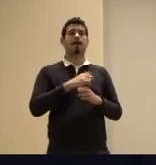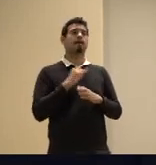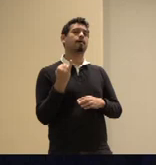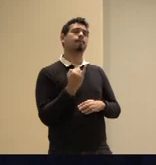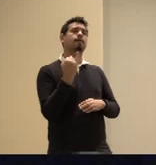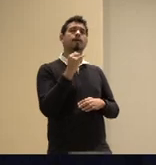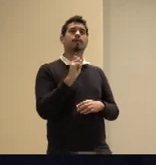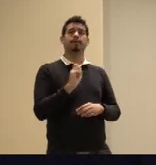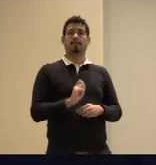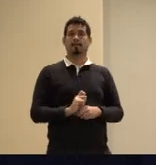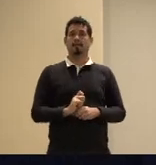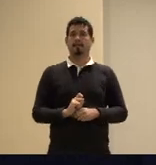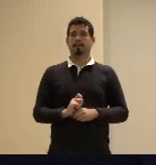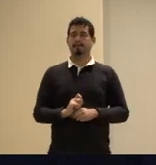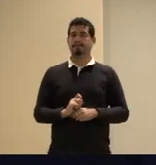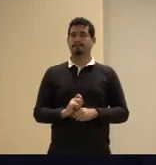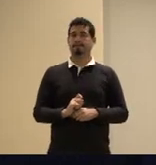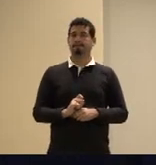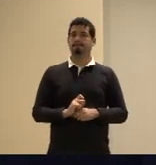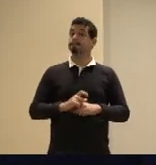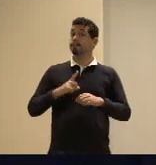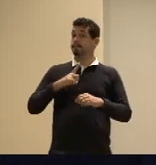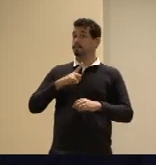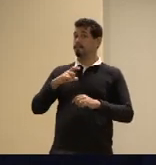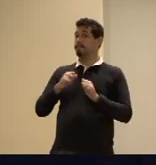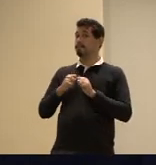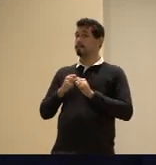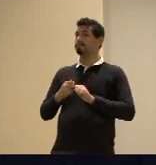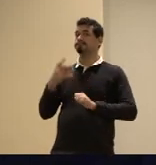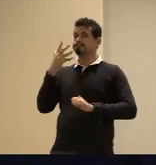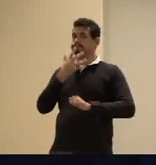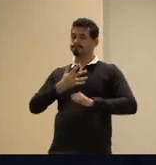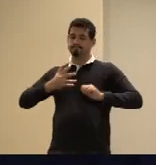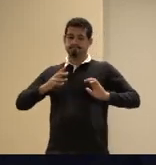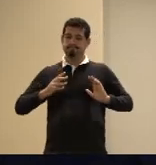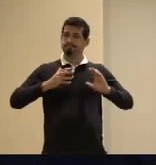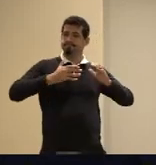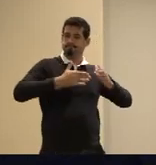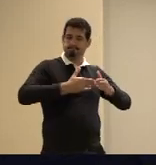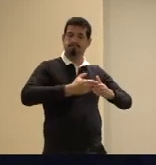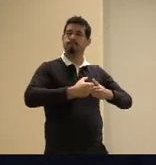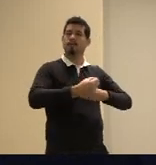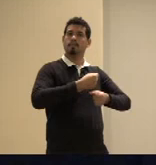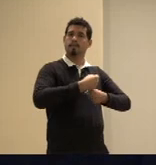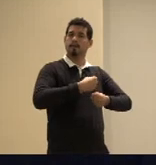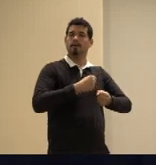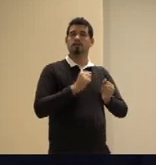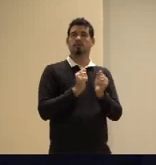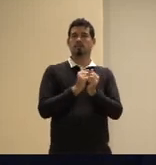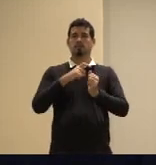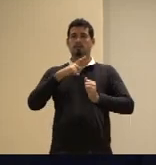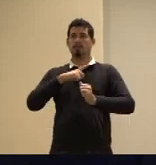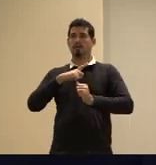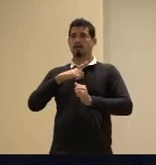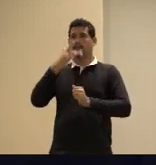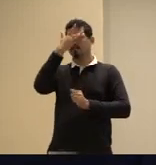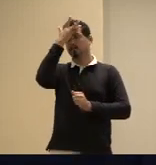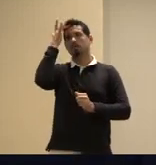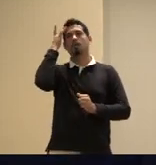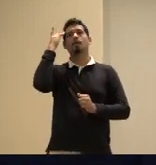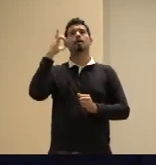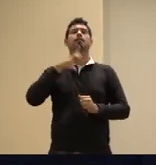importância da audiência concentrada, é que a internação,